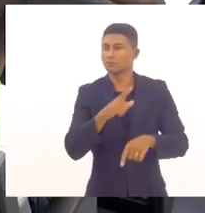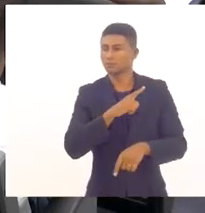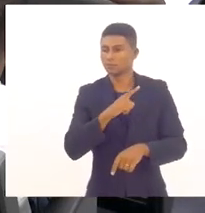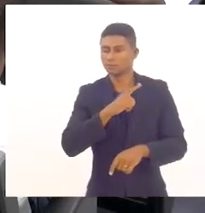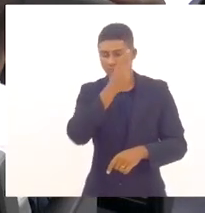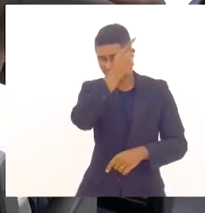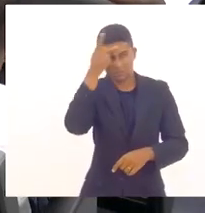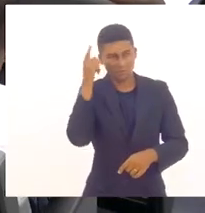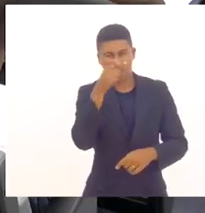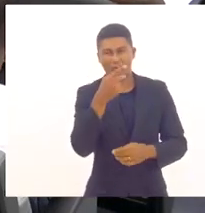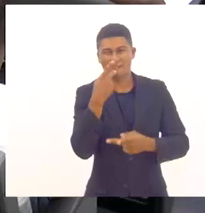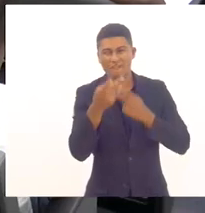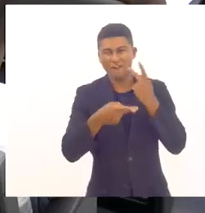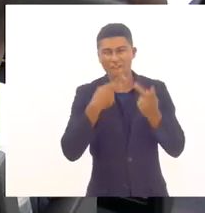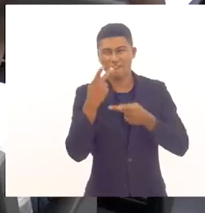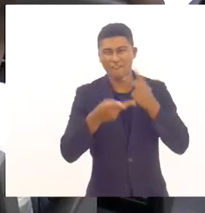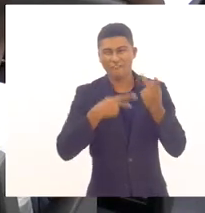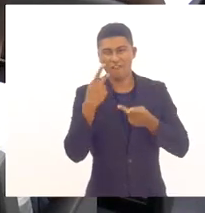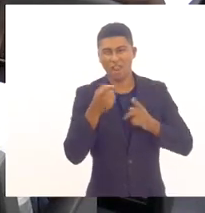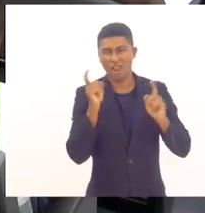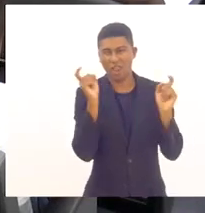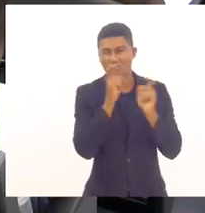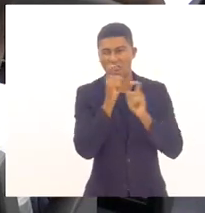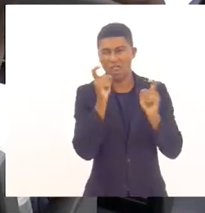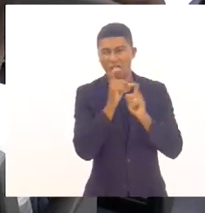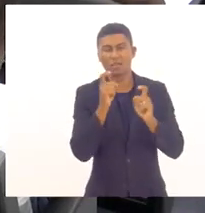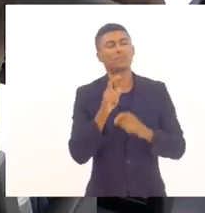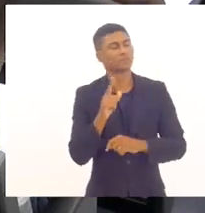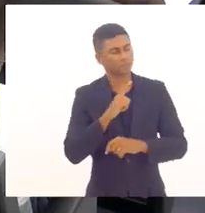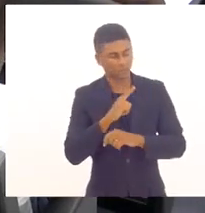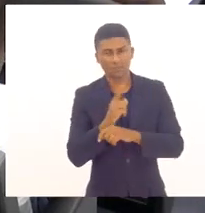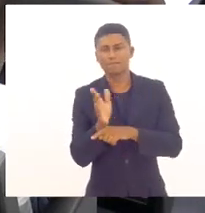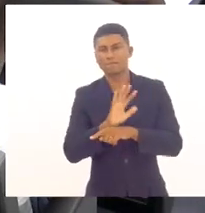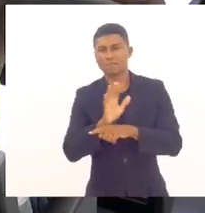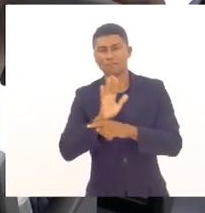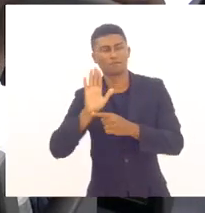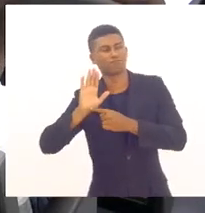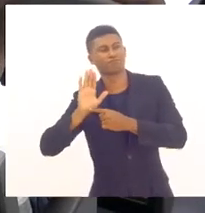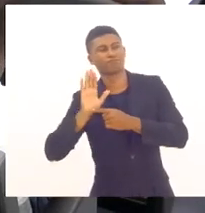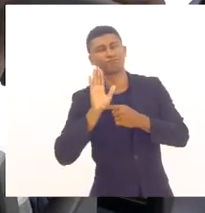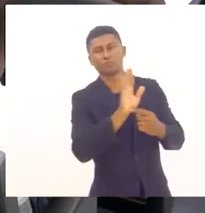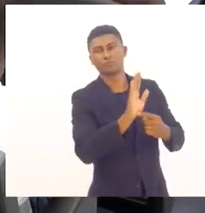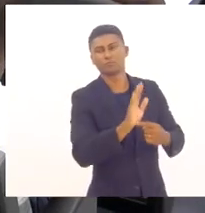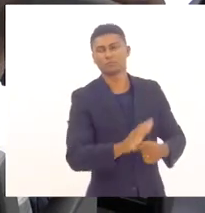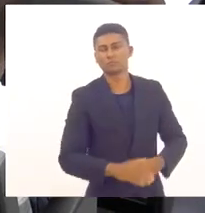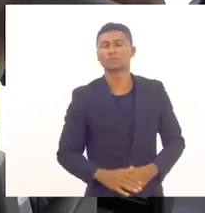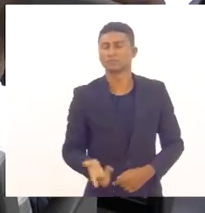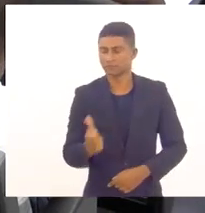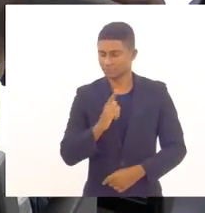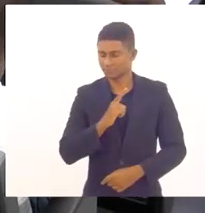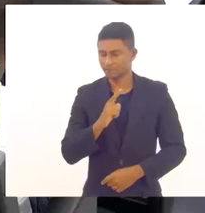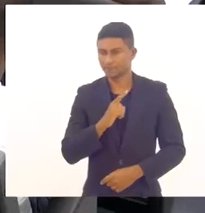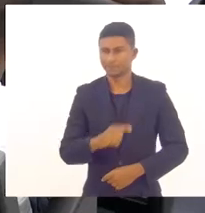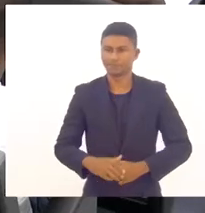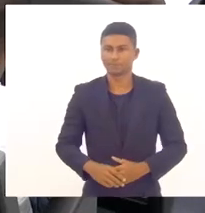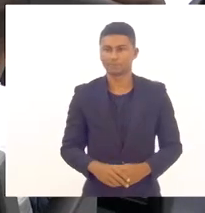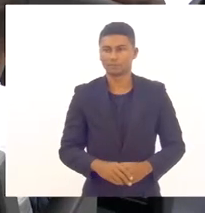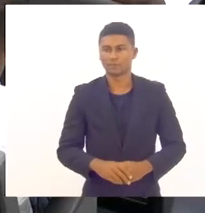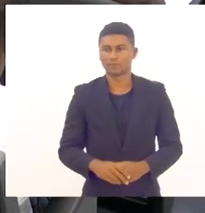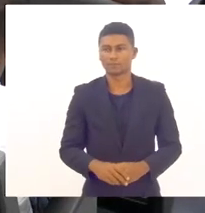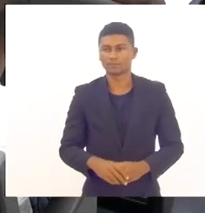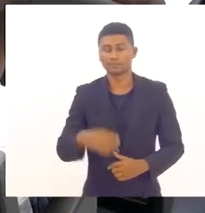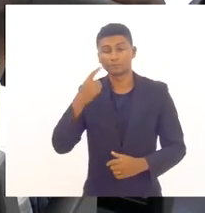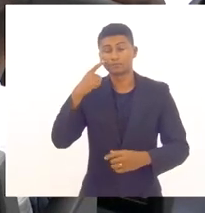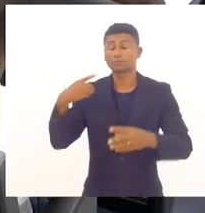linguarudos. Até para os linguarudos que falam sem ter nada feito pela capoeira. Isso aqui é